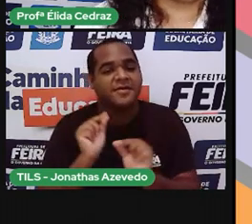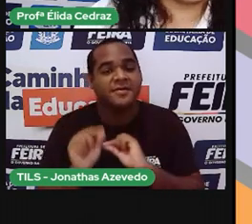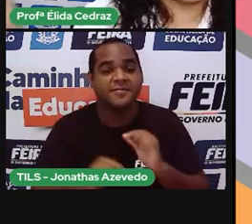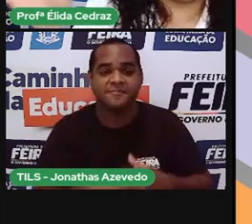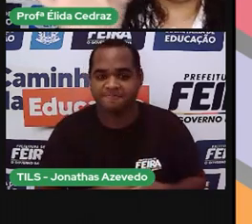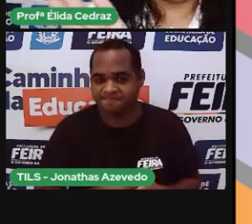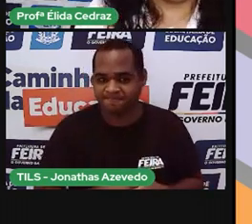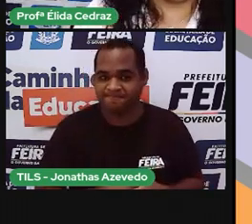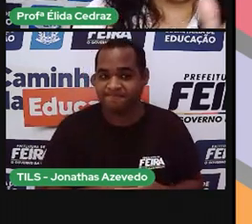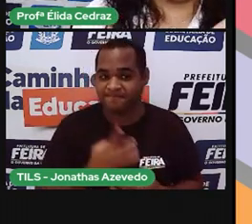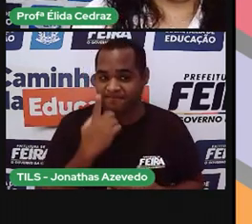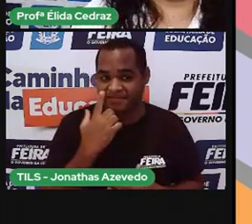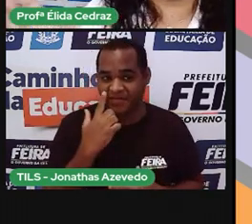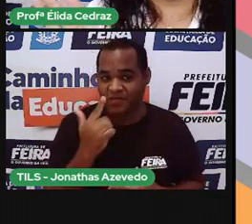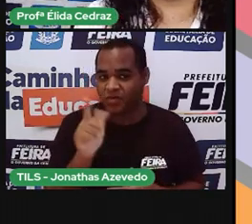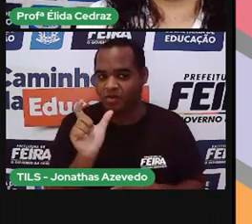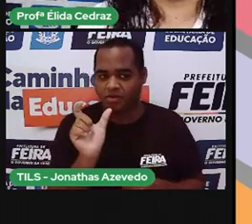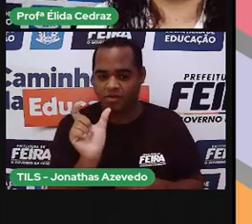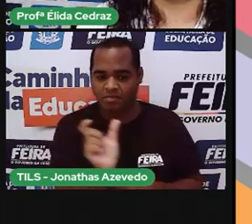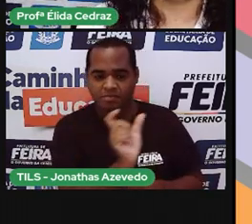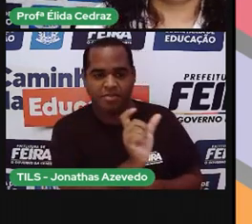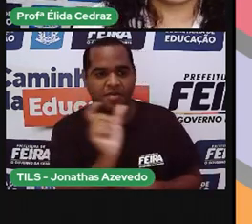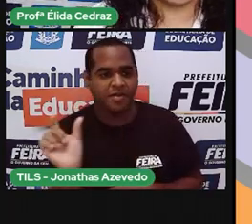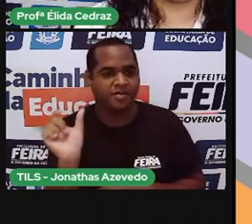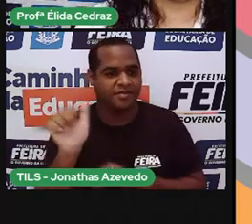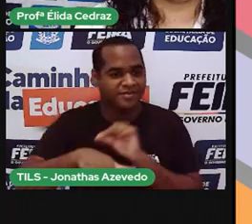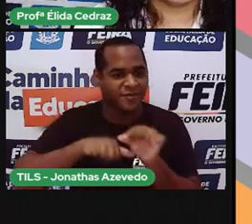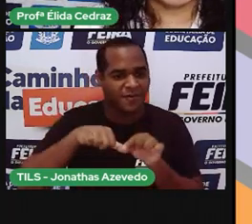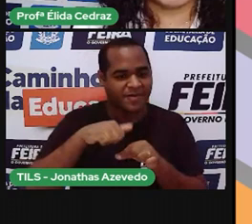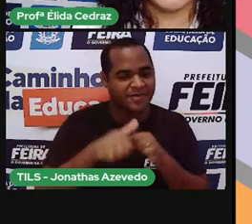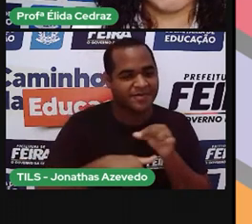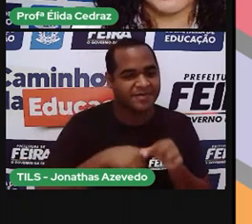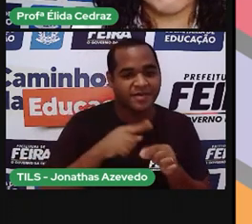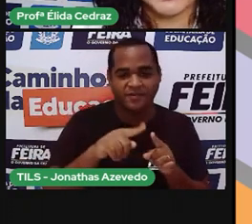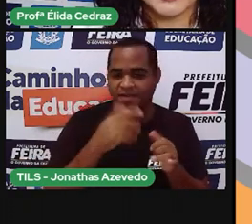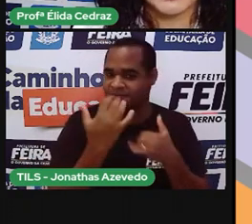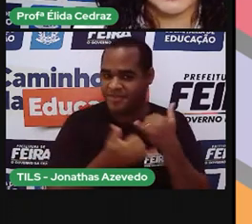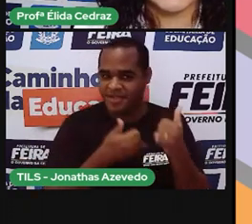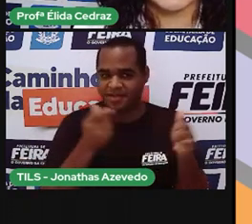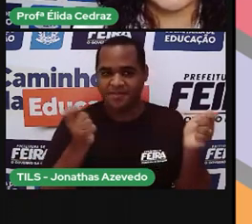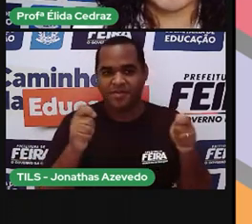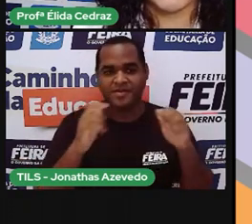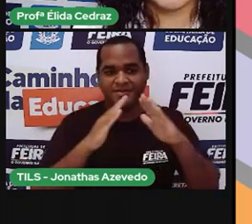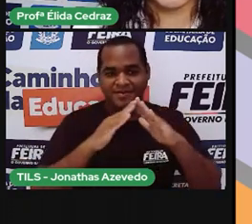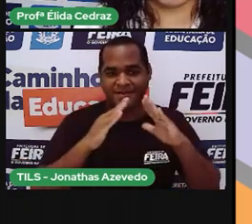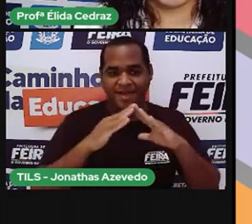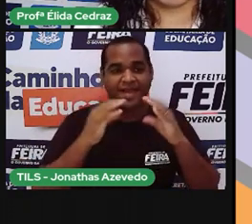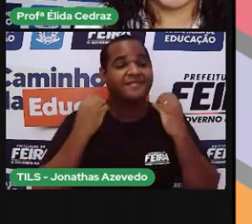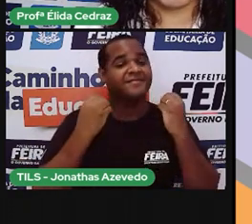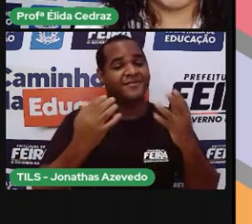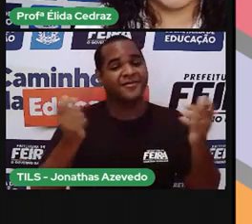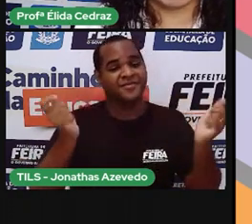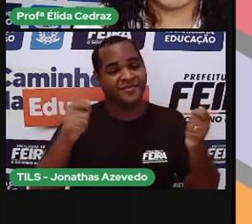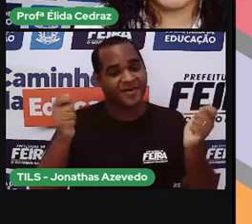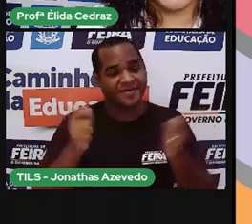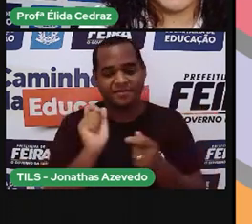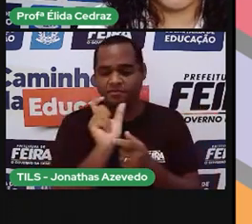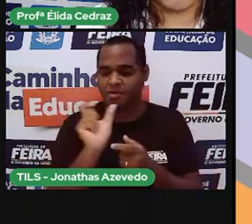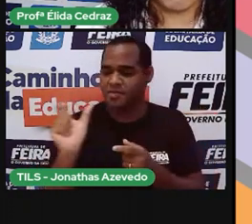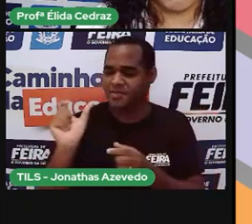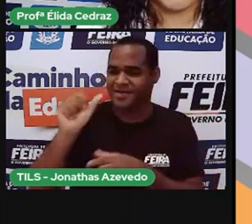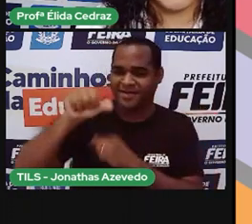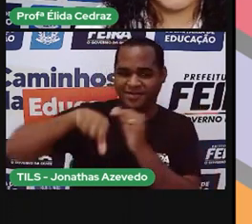Tenta mudar os pedacinhos. Isso é uma brincadeira que você pode fazer em casa também, sabia? Pega a